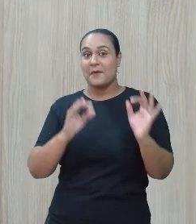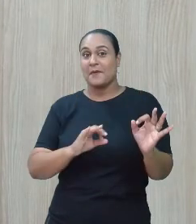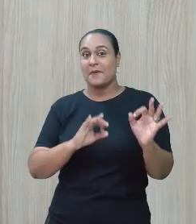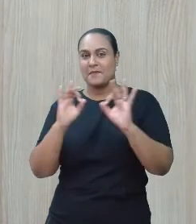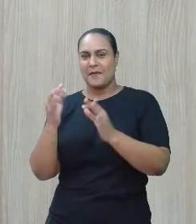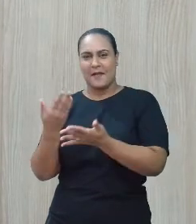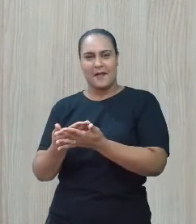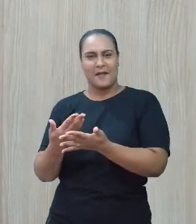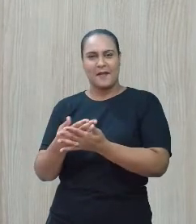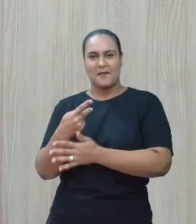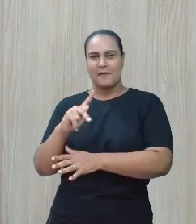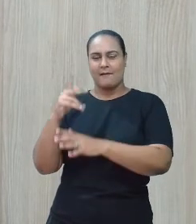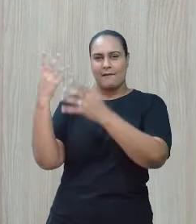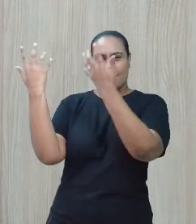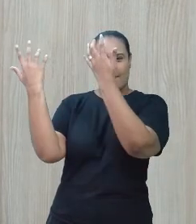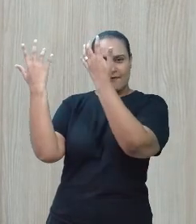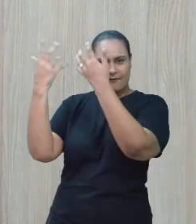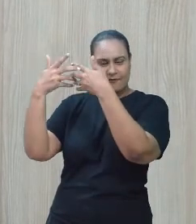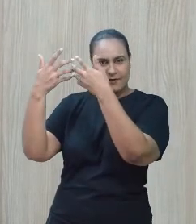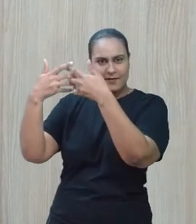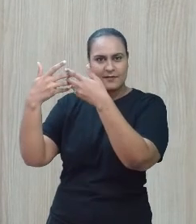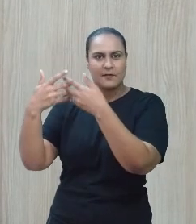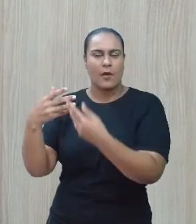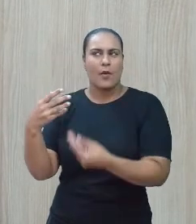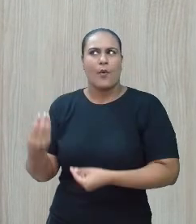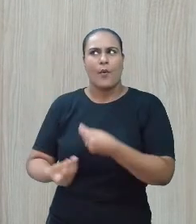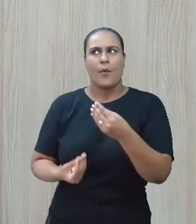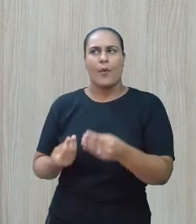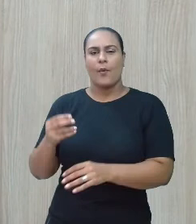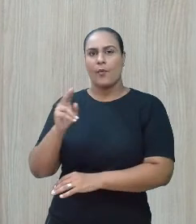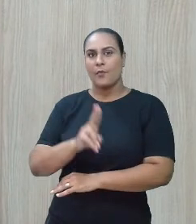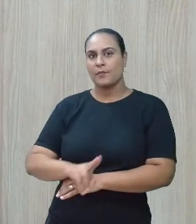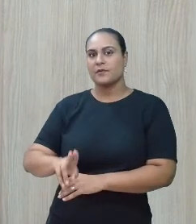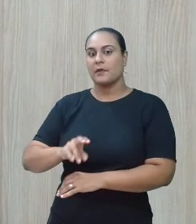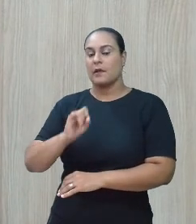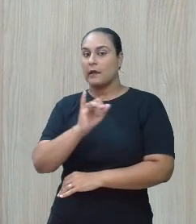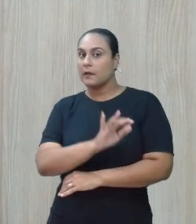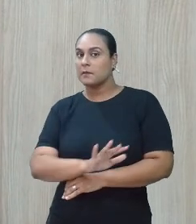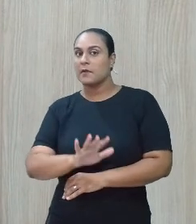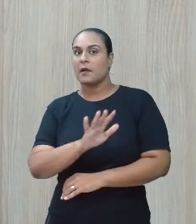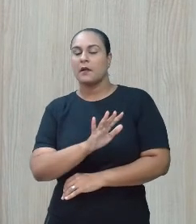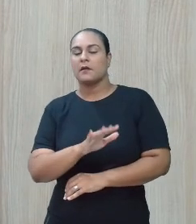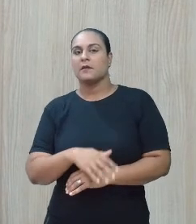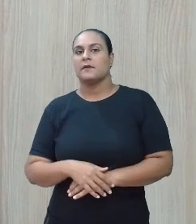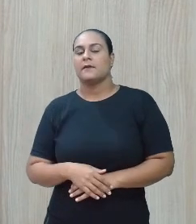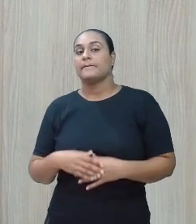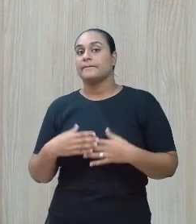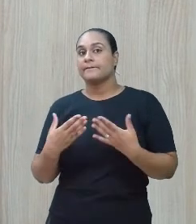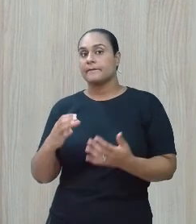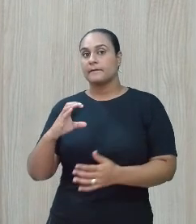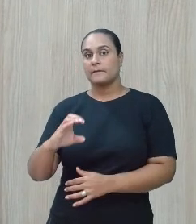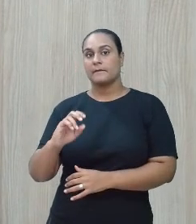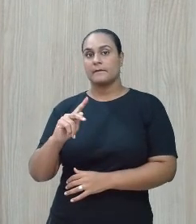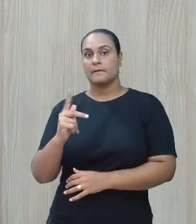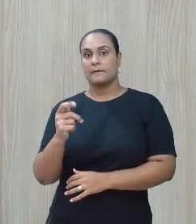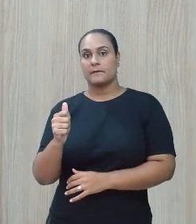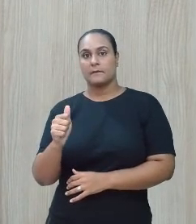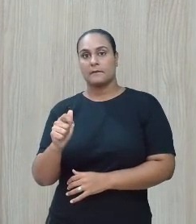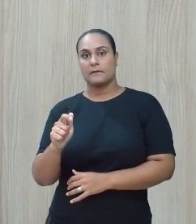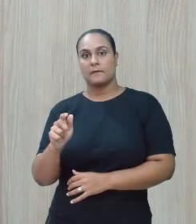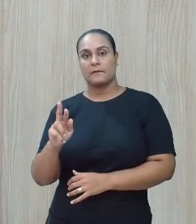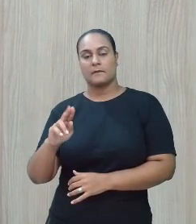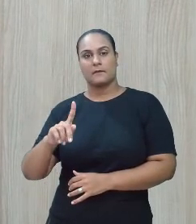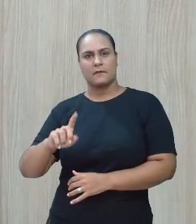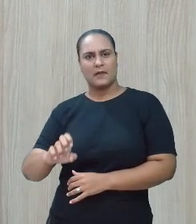sua aula, refletindo sobre como a gente utiliza as imagens, né? Nem sempre a charge, ela vem